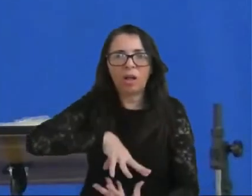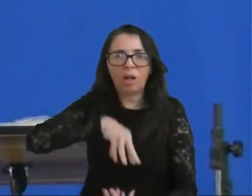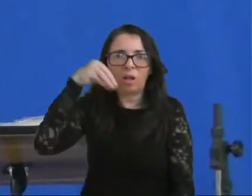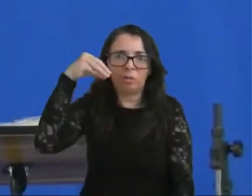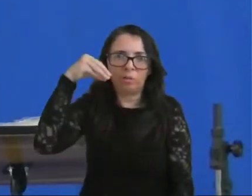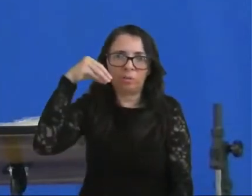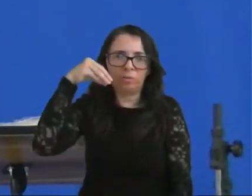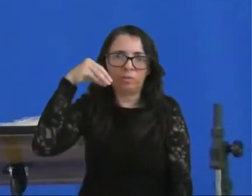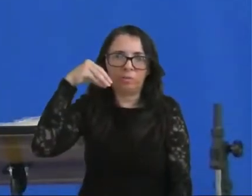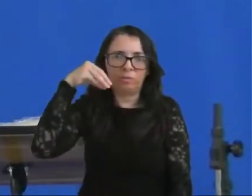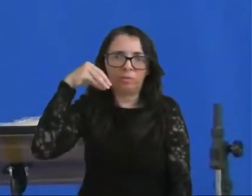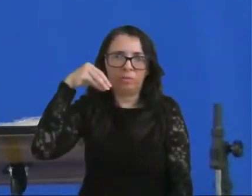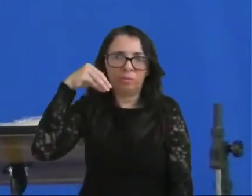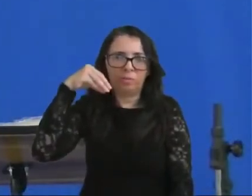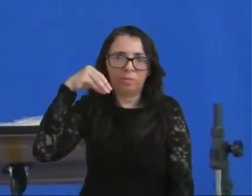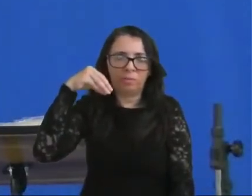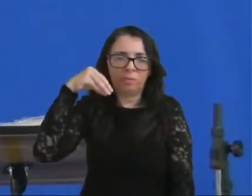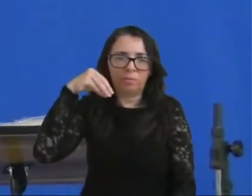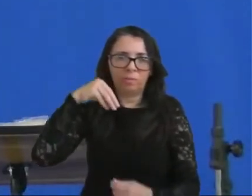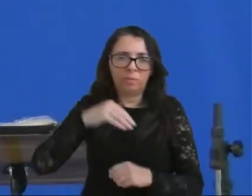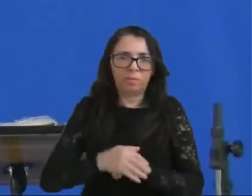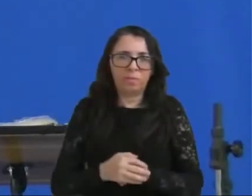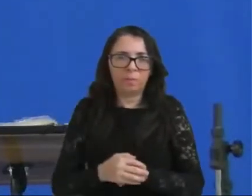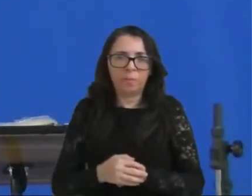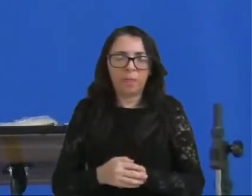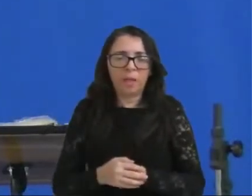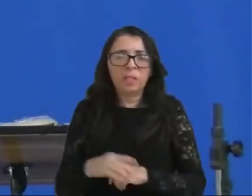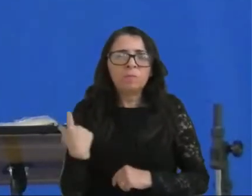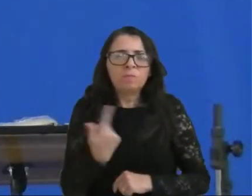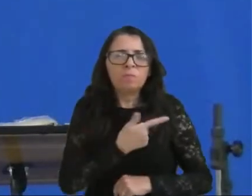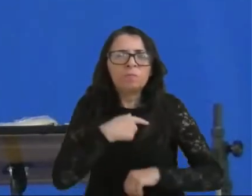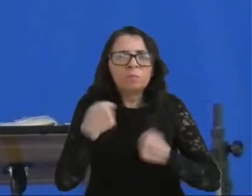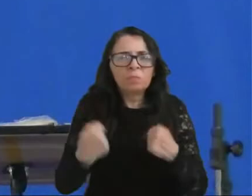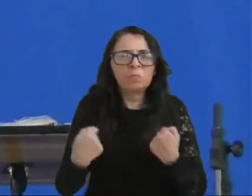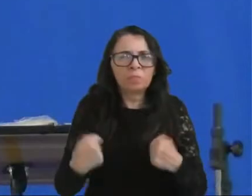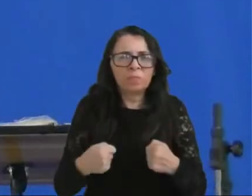O distanciamento é para que nós